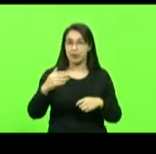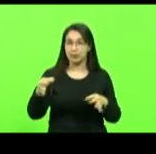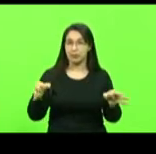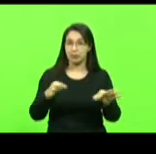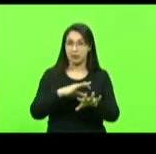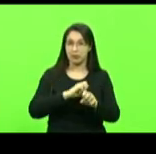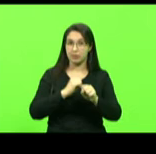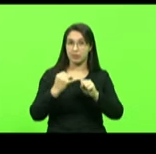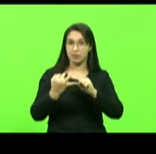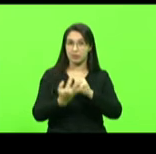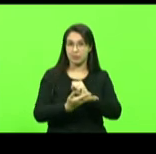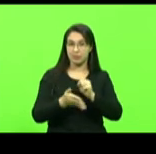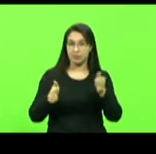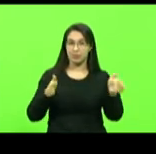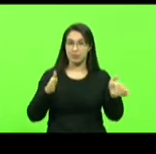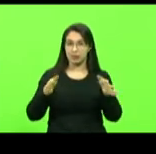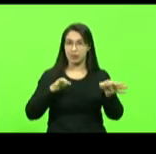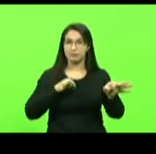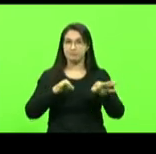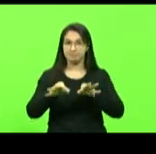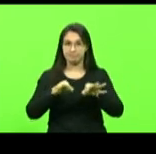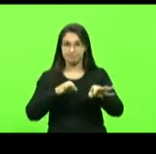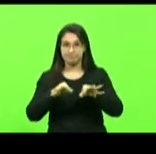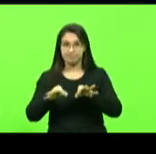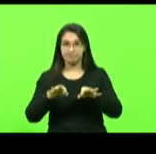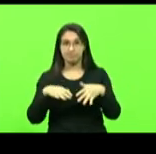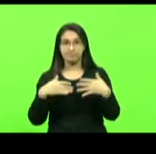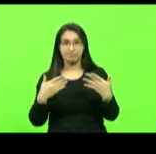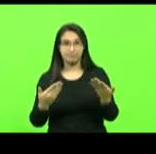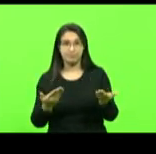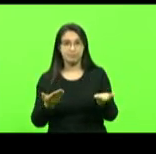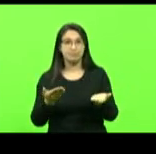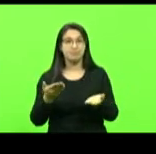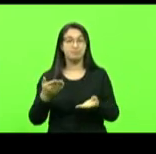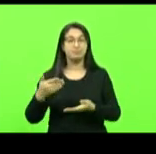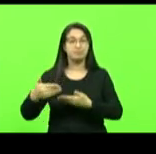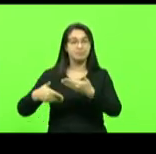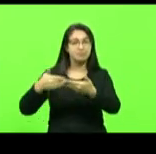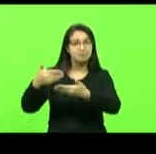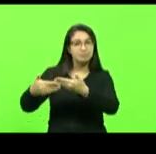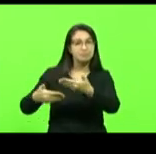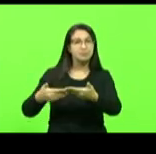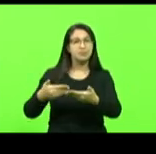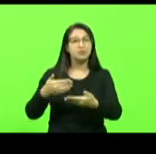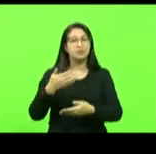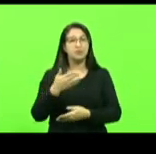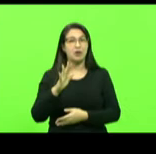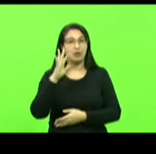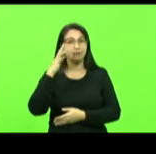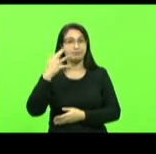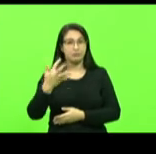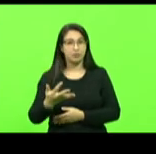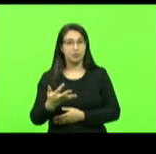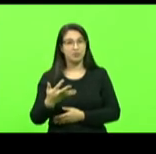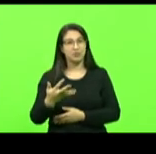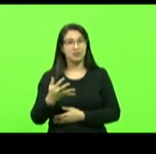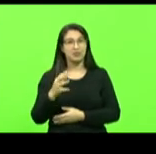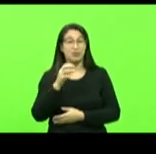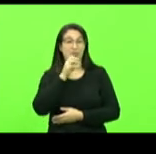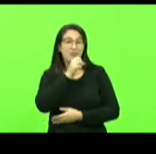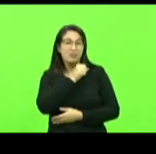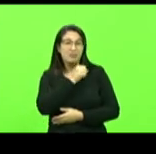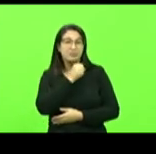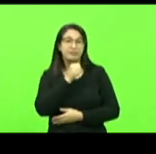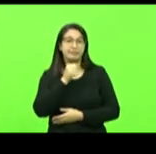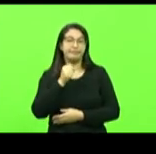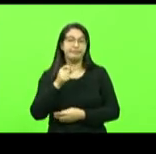existe um tempo de planejamento aí, então que o processo seletivo é uma solução provisória, dada a urgência e a gravidade da situação que se